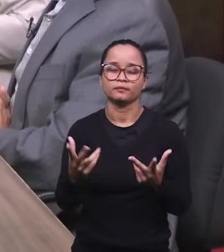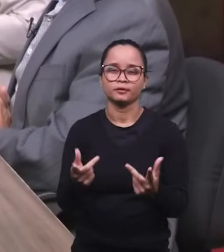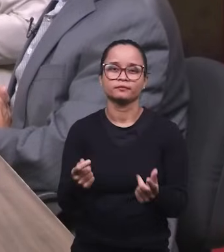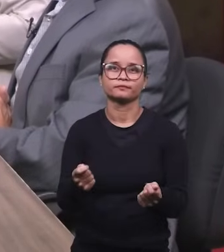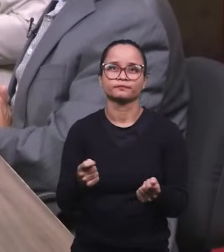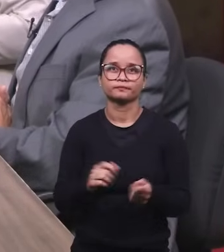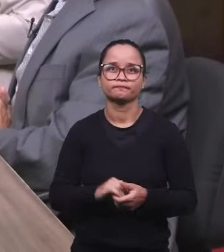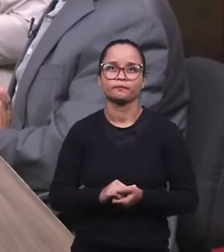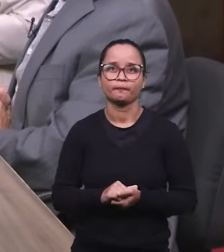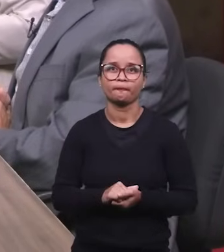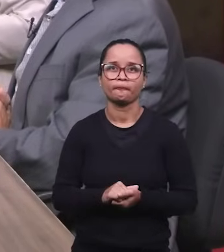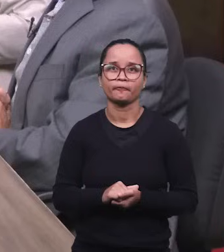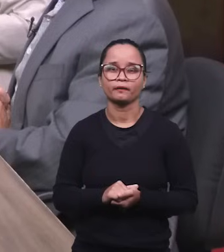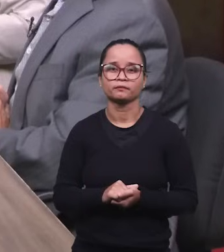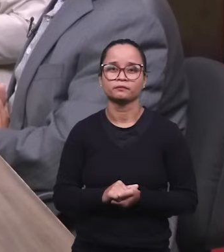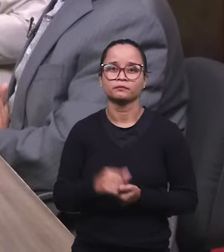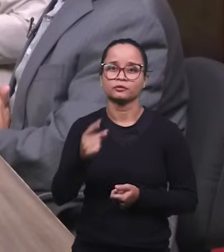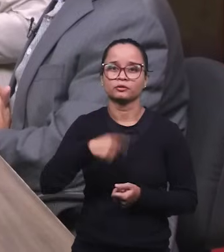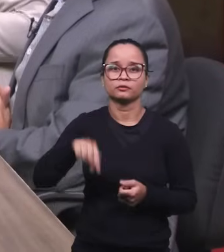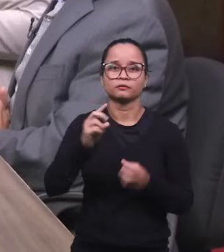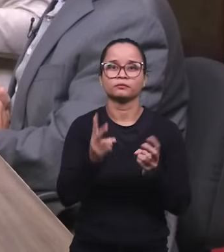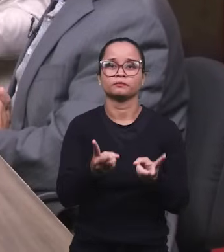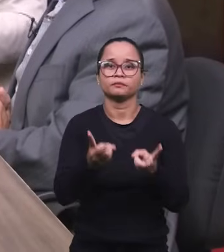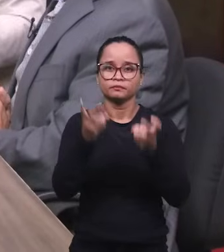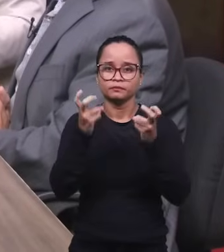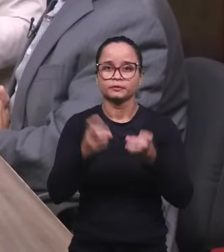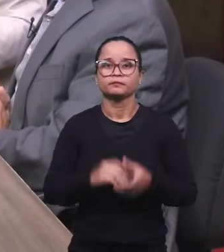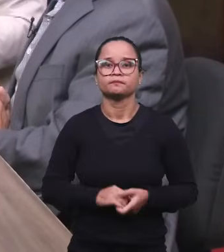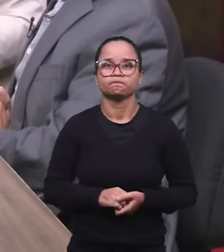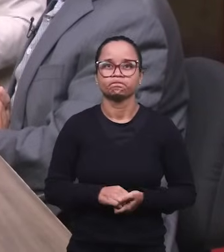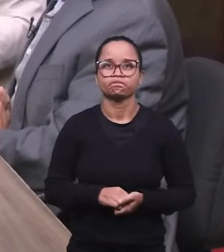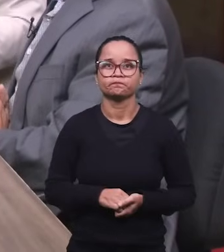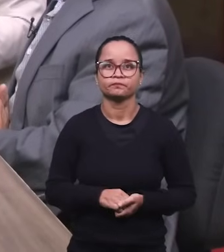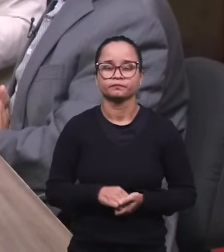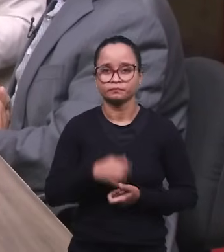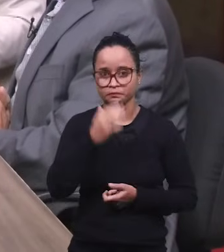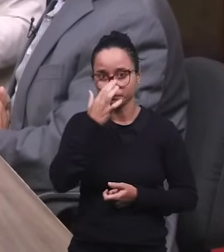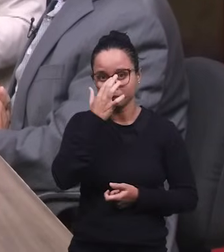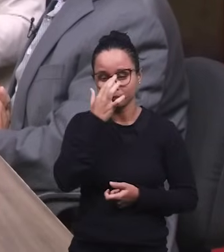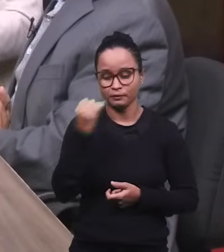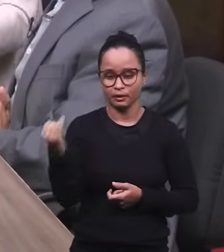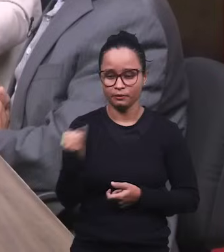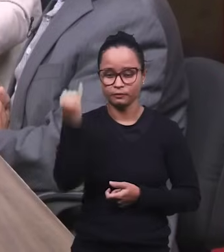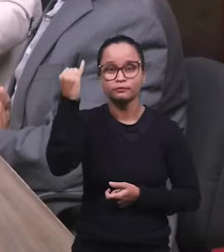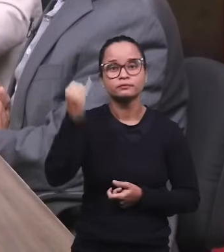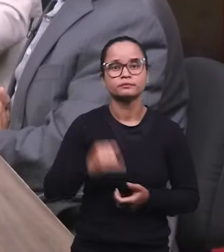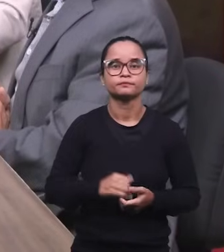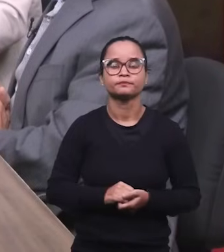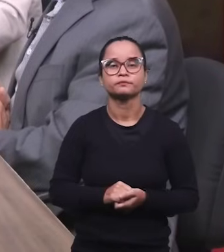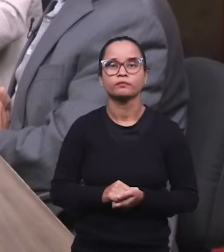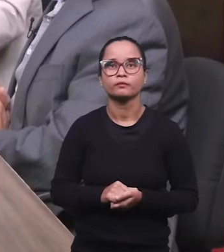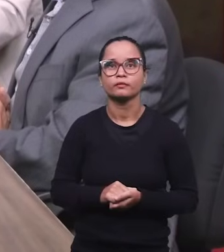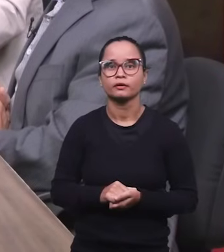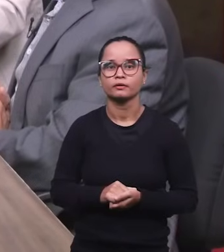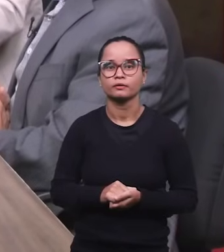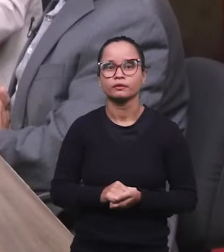É algo maravilhoso a gente perceber a importância, inclusive, do